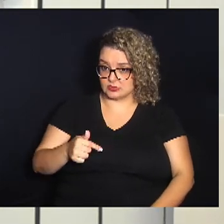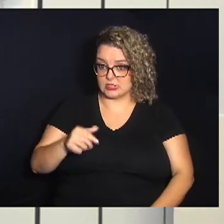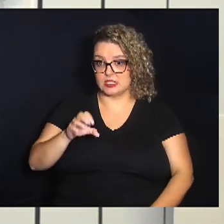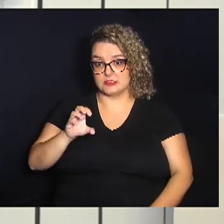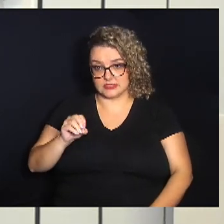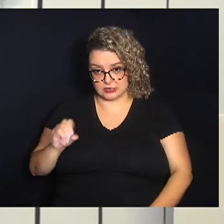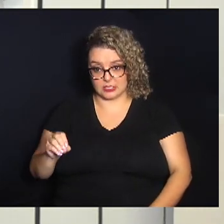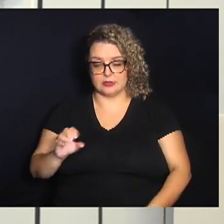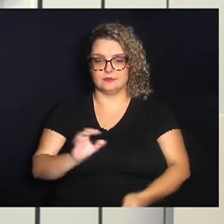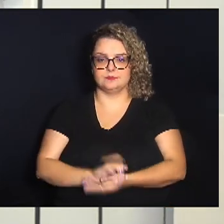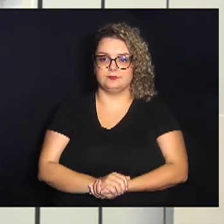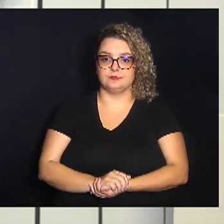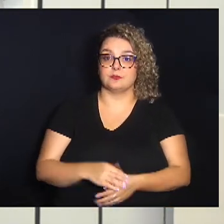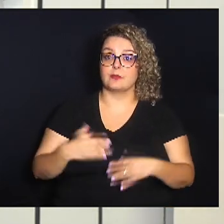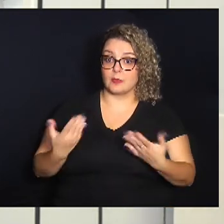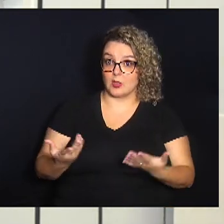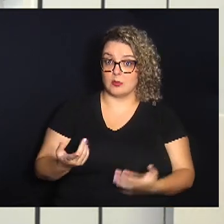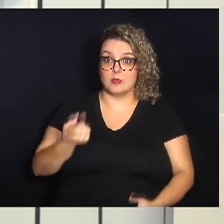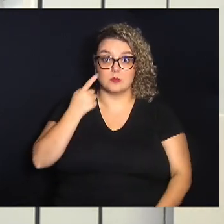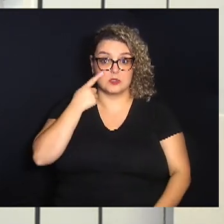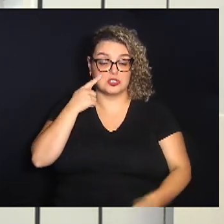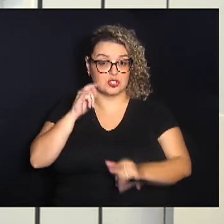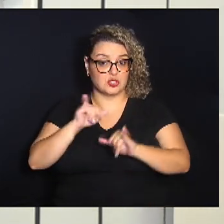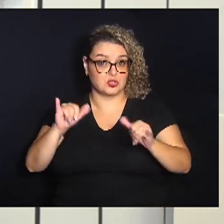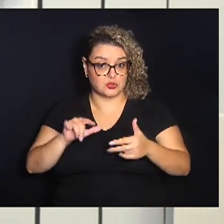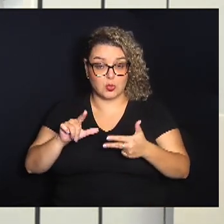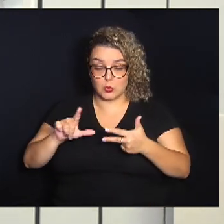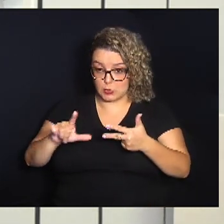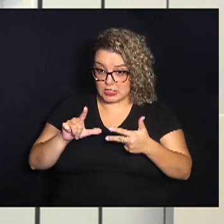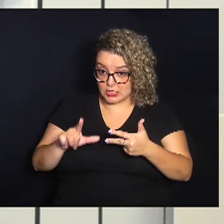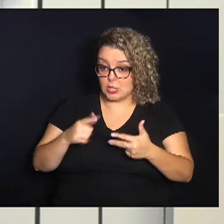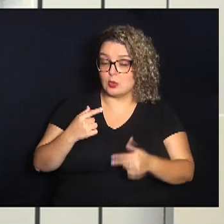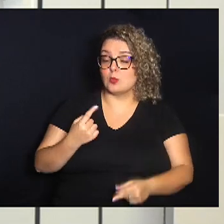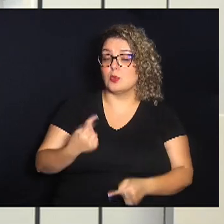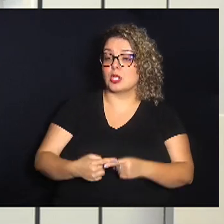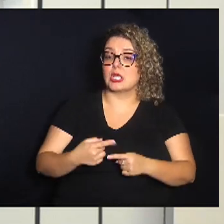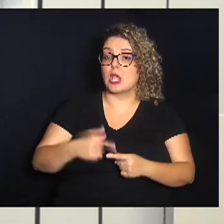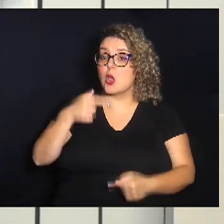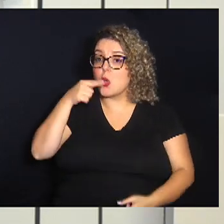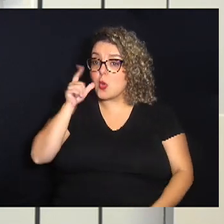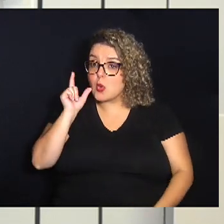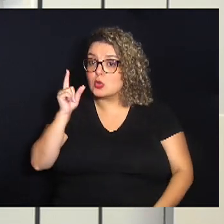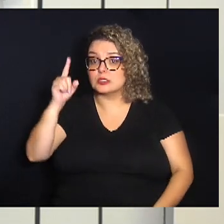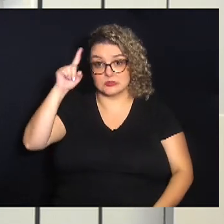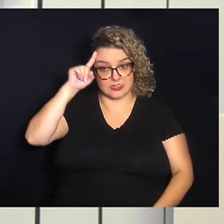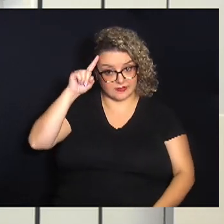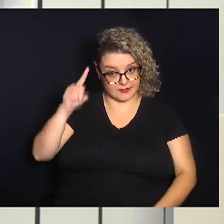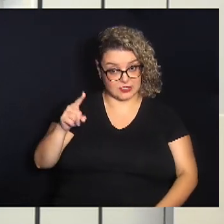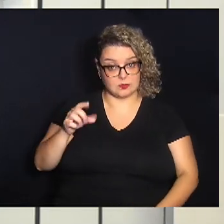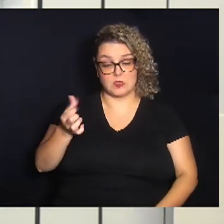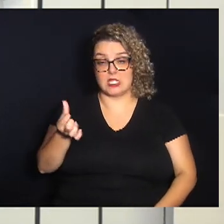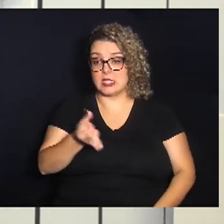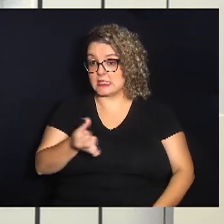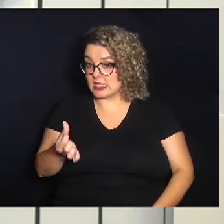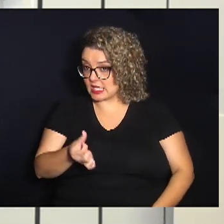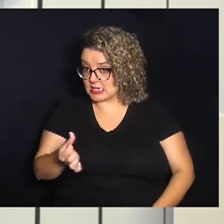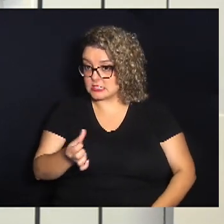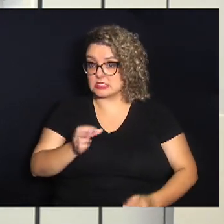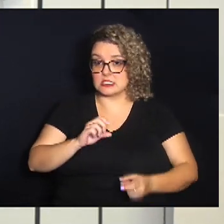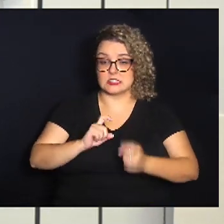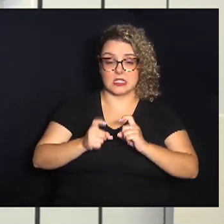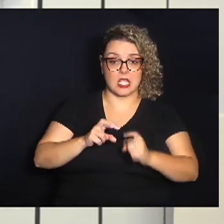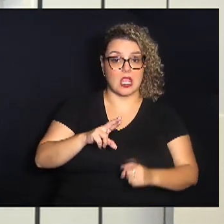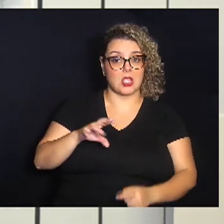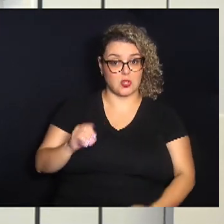3736-5700. Bom, vamos agora com as notícias do Legislativo, porque ontem foi dia da 6ª reunião ordinária e